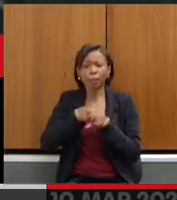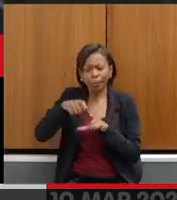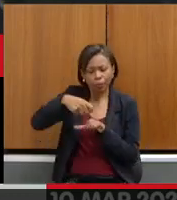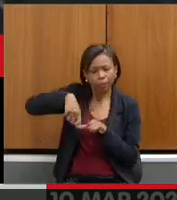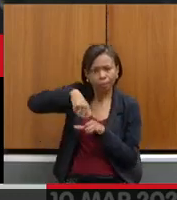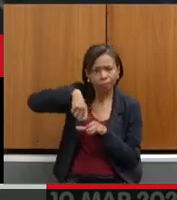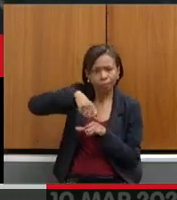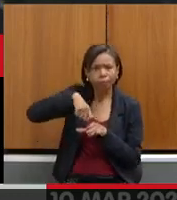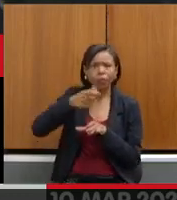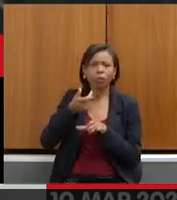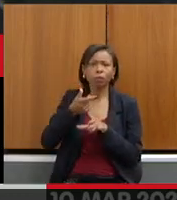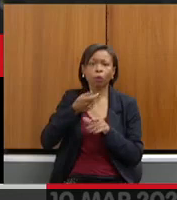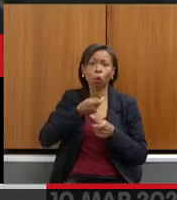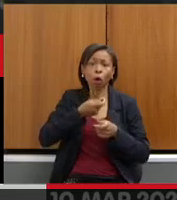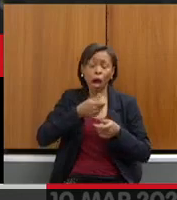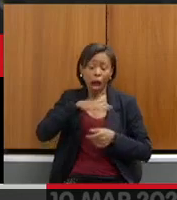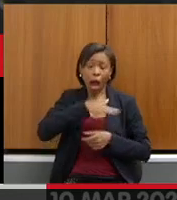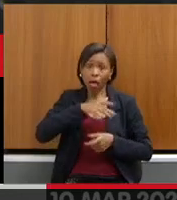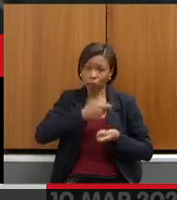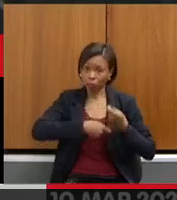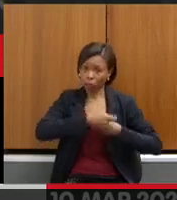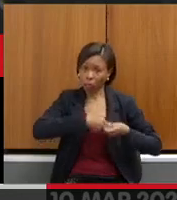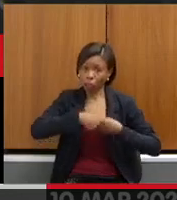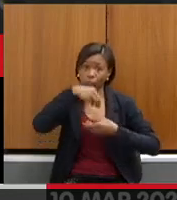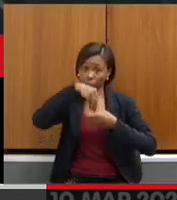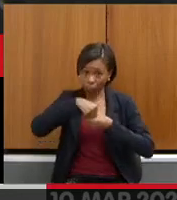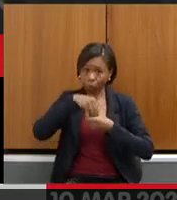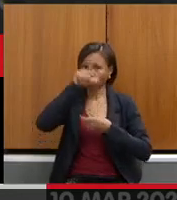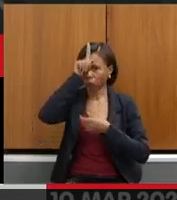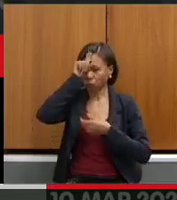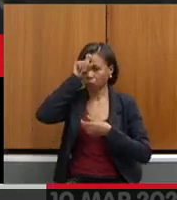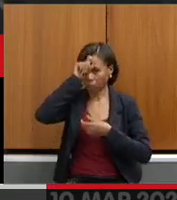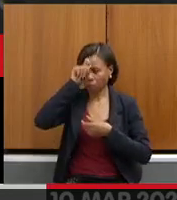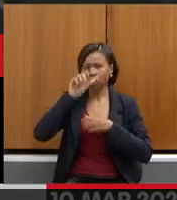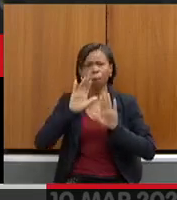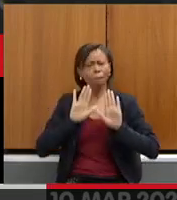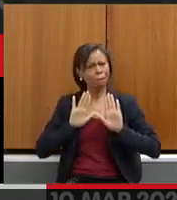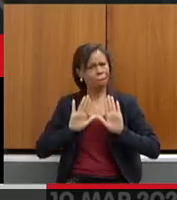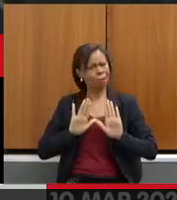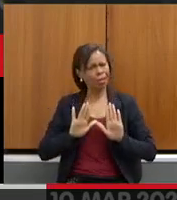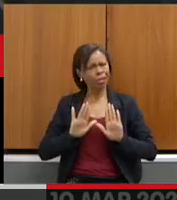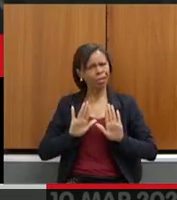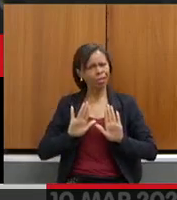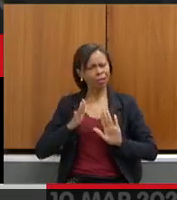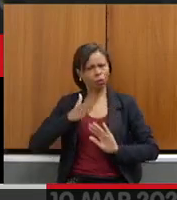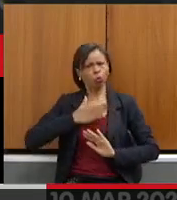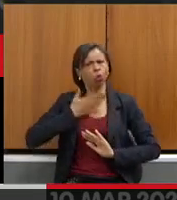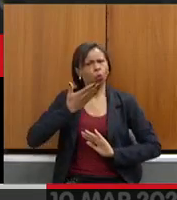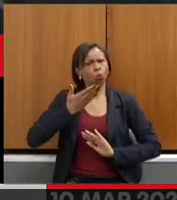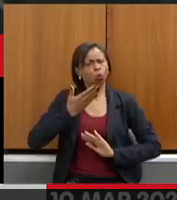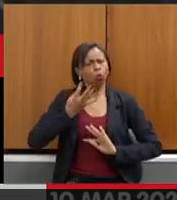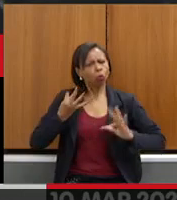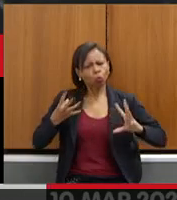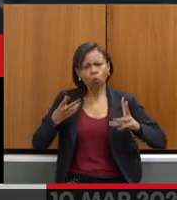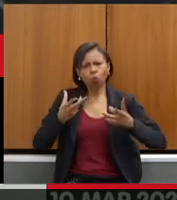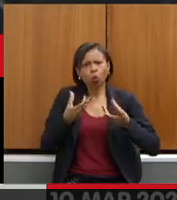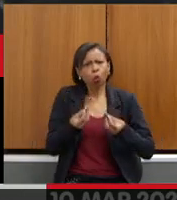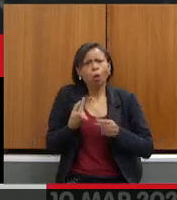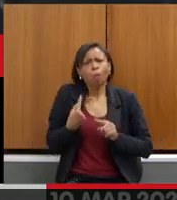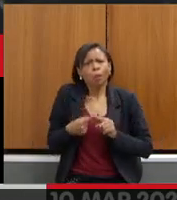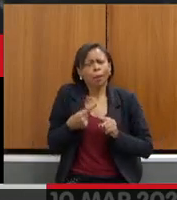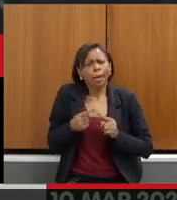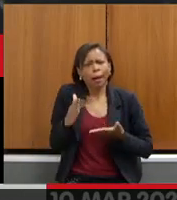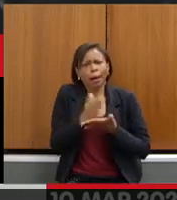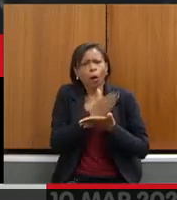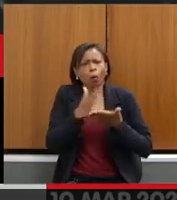administrativo dos pais mais causou Espécie a todos a informação de que servidores que estavam Home